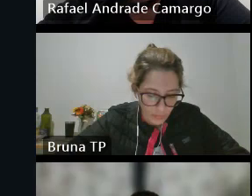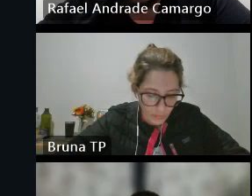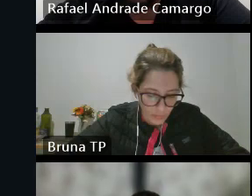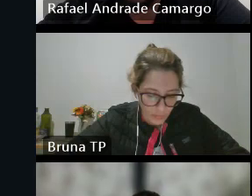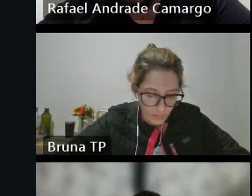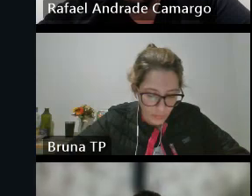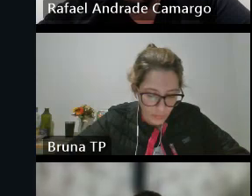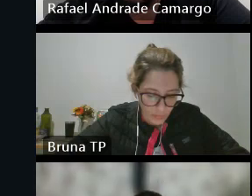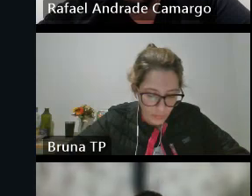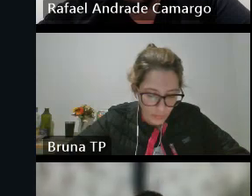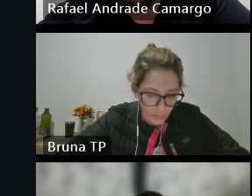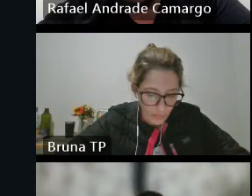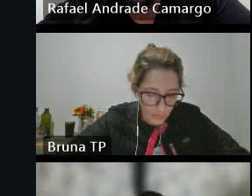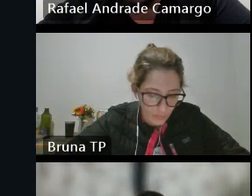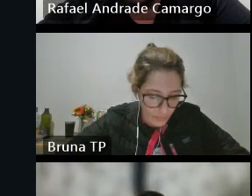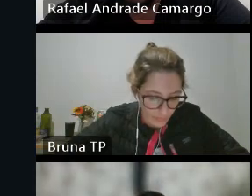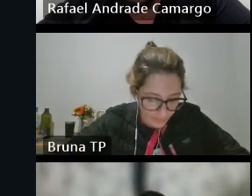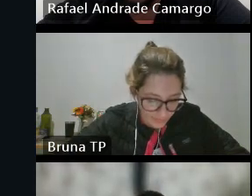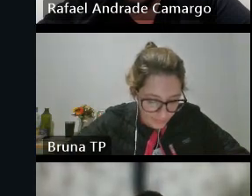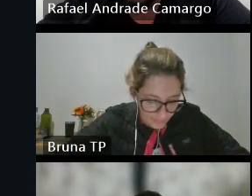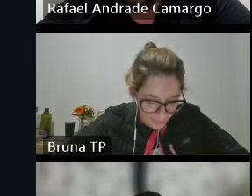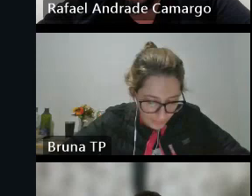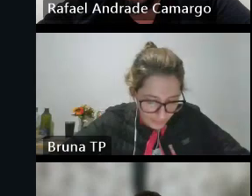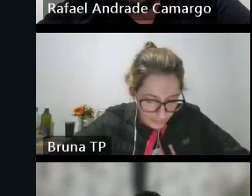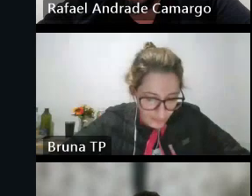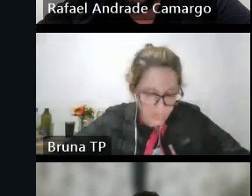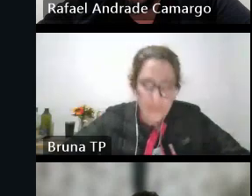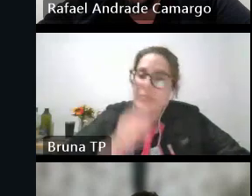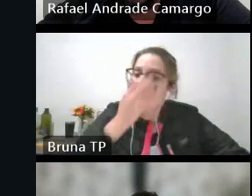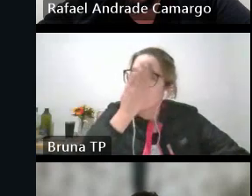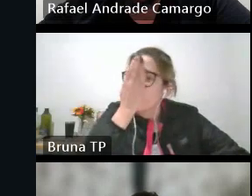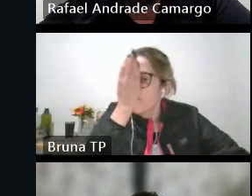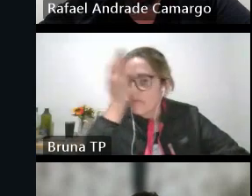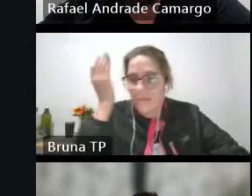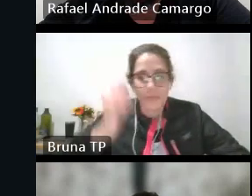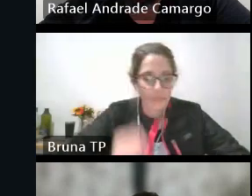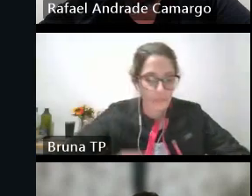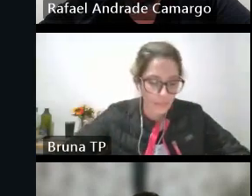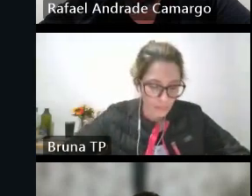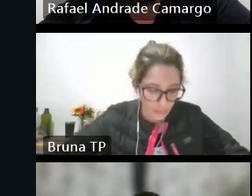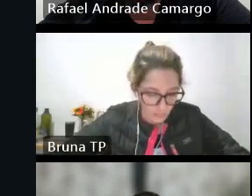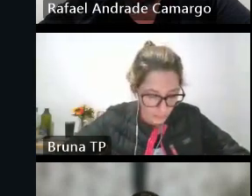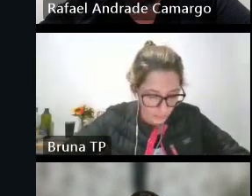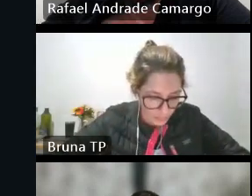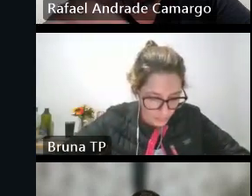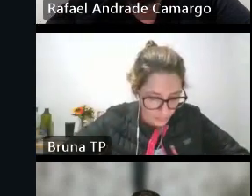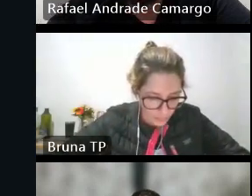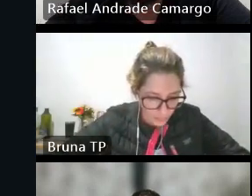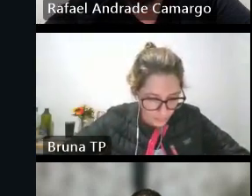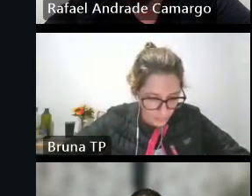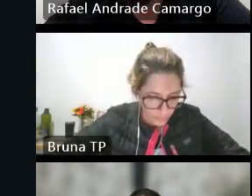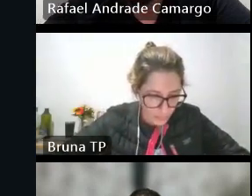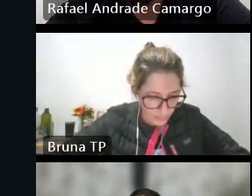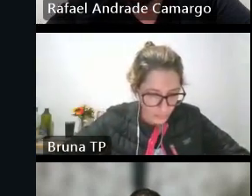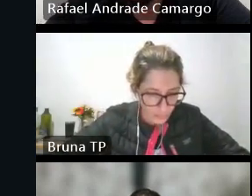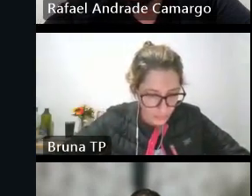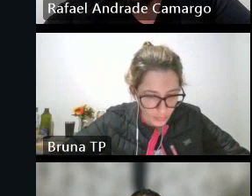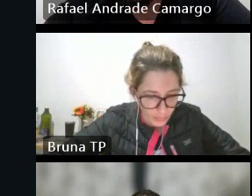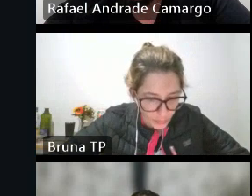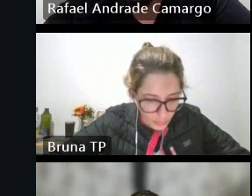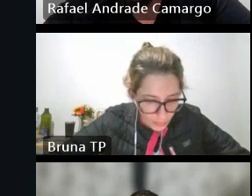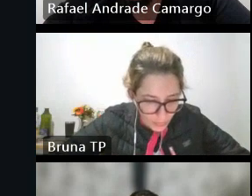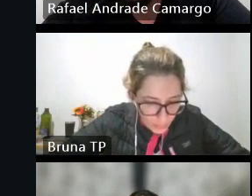faculdade é EAD, né, então a gente não tem o convívio, assim, fisicamente, mas a gente sempre está fazendo as reuniões, as palestras, né,